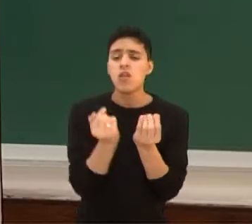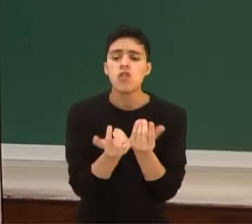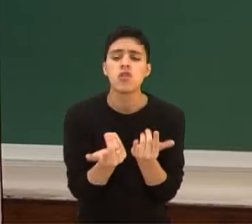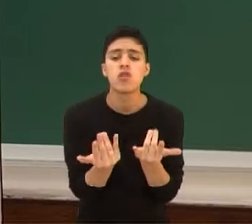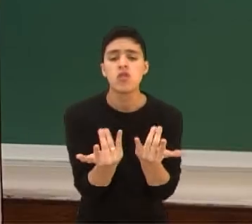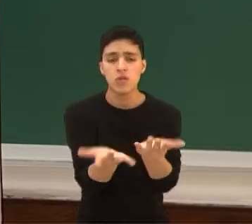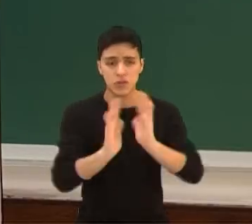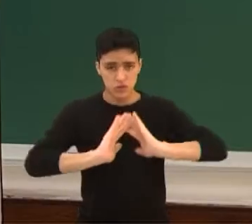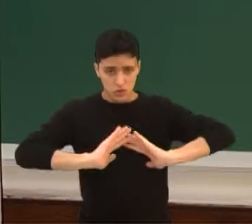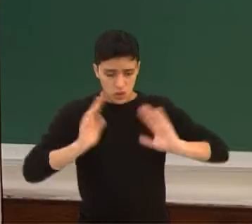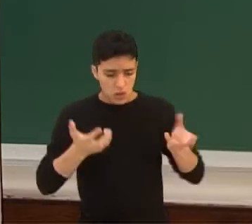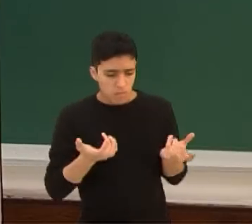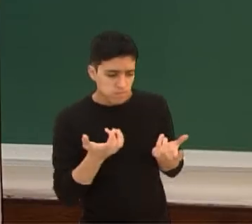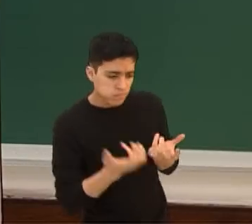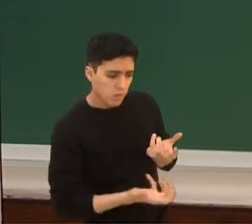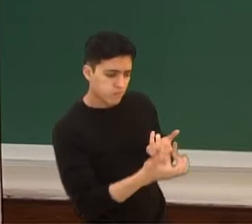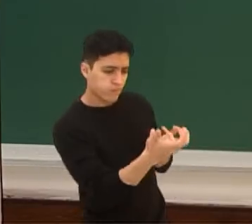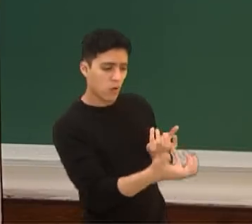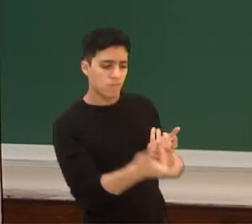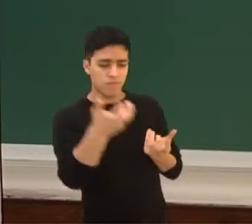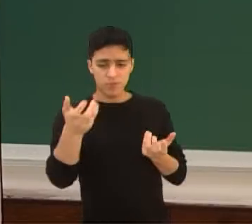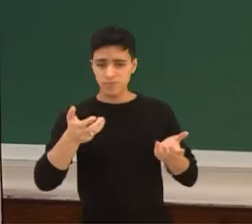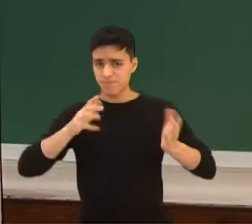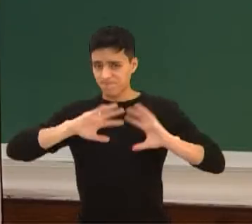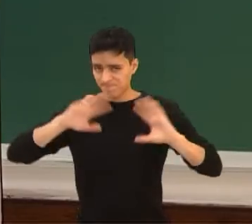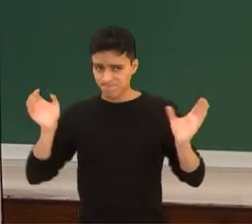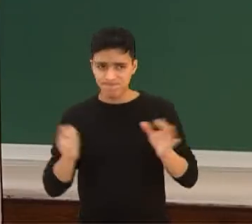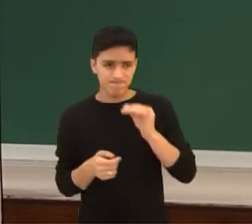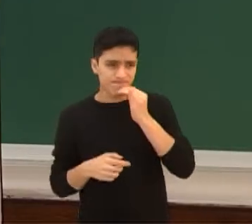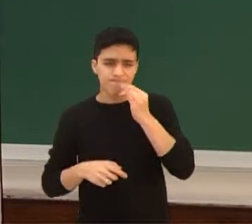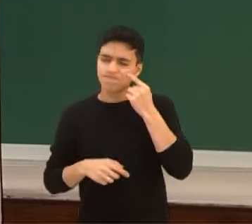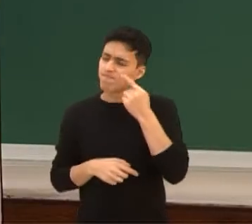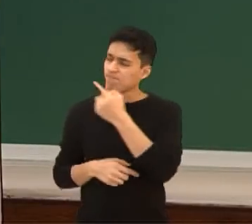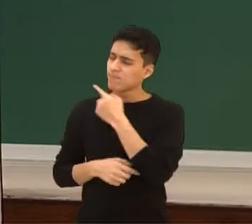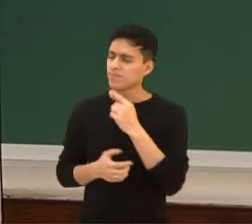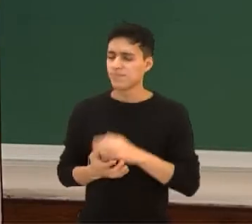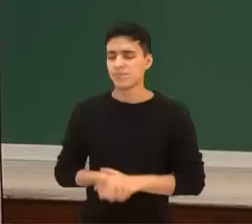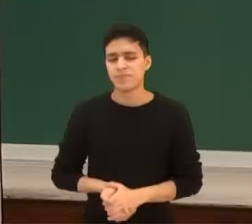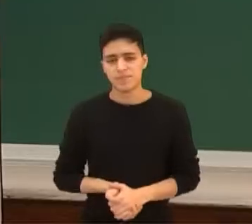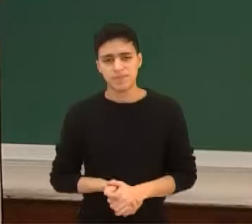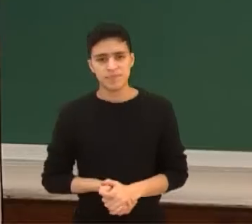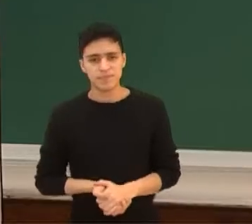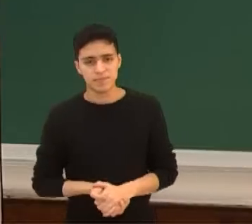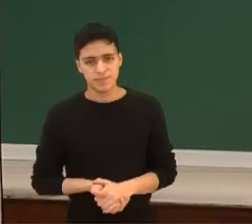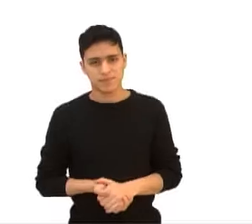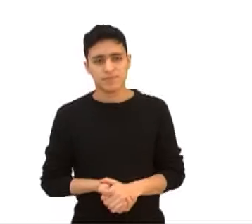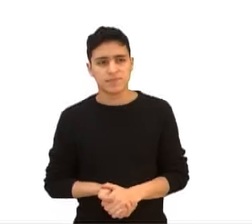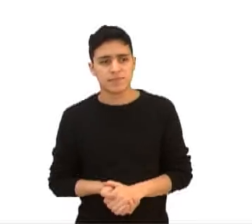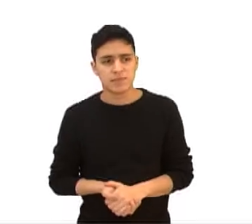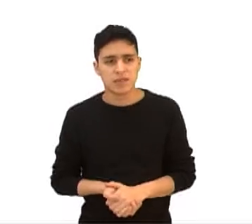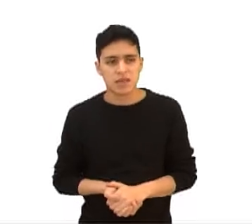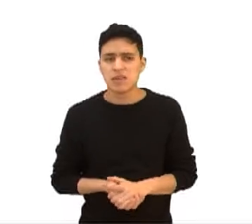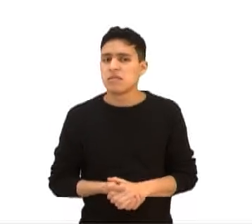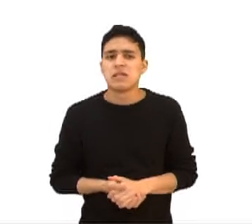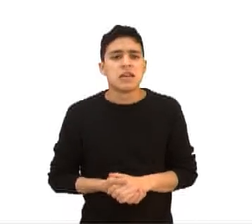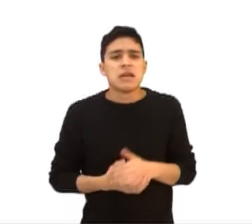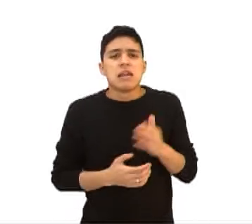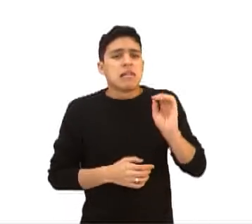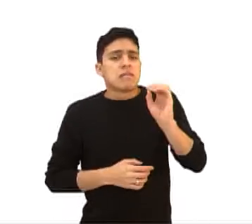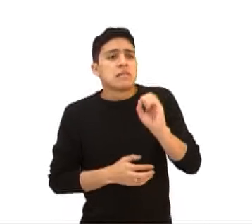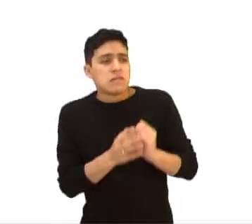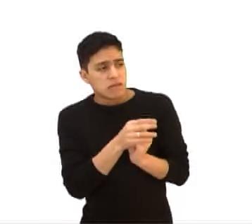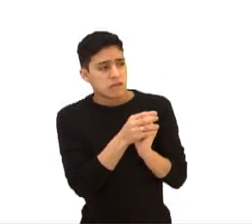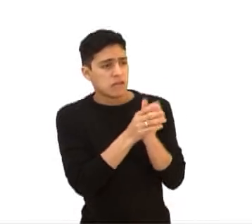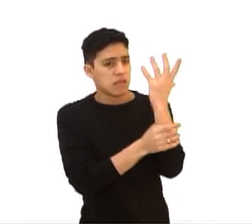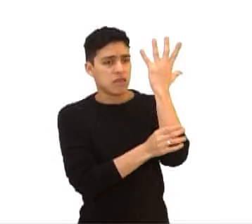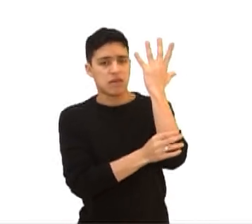gramíneas, arbustos muito pequenos. A exemplo do que você consegue observar nessa imagem aqui, ó. Você não consegue ver nenhuma árvore